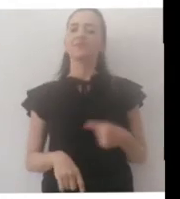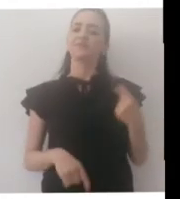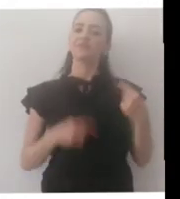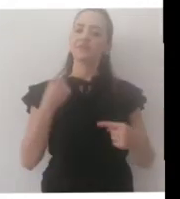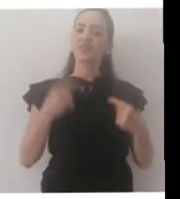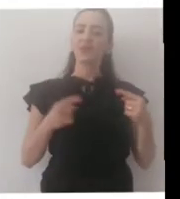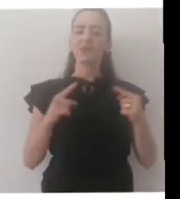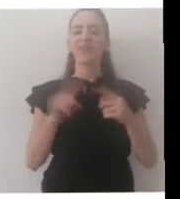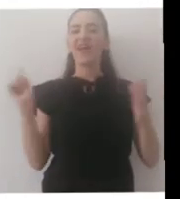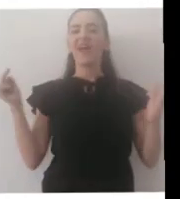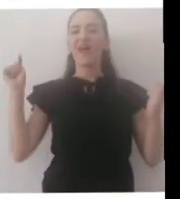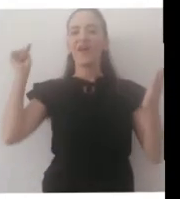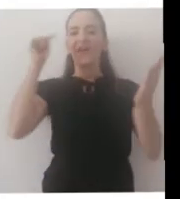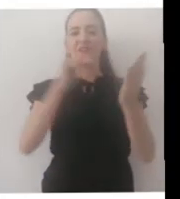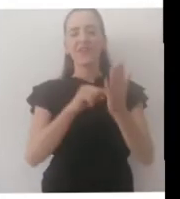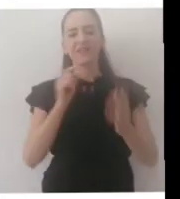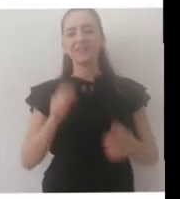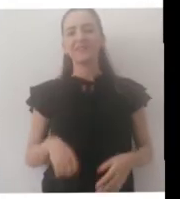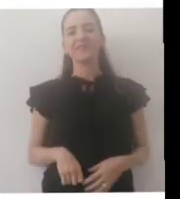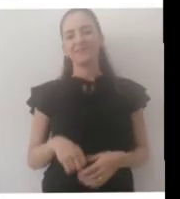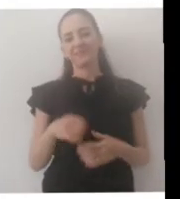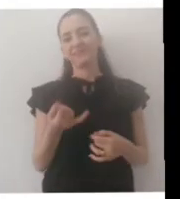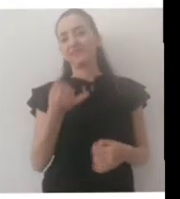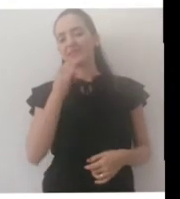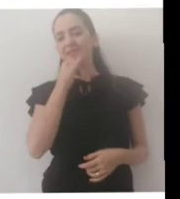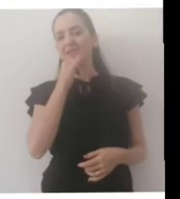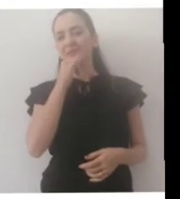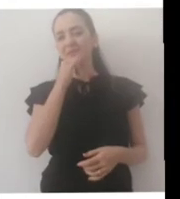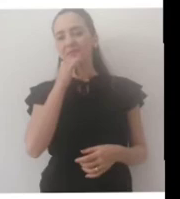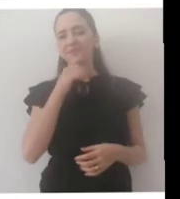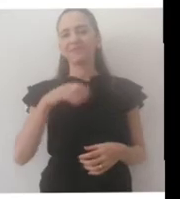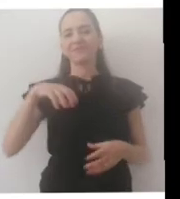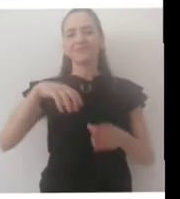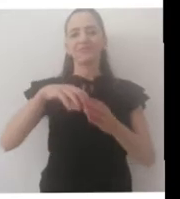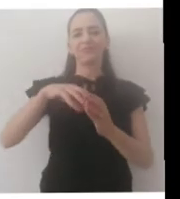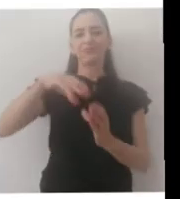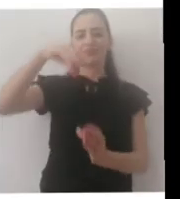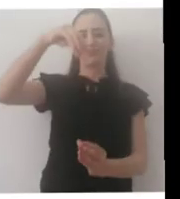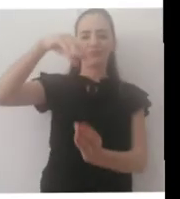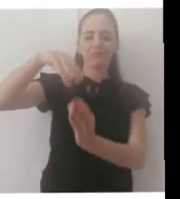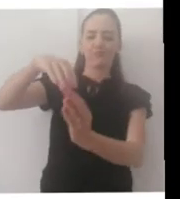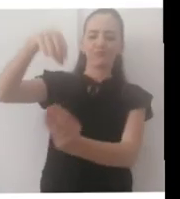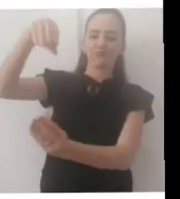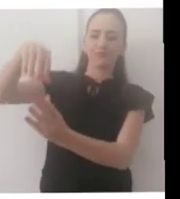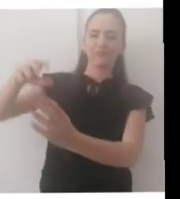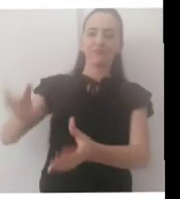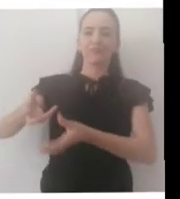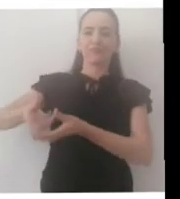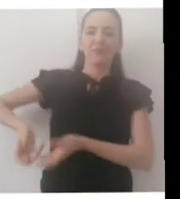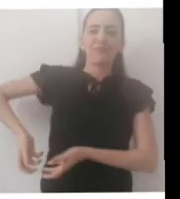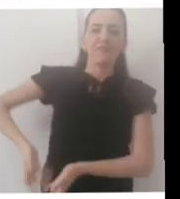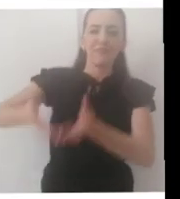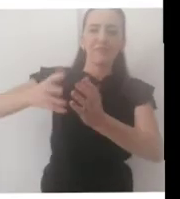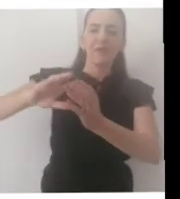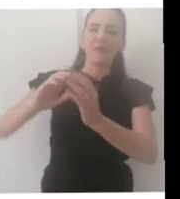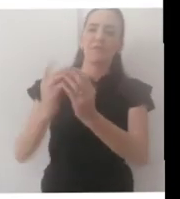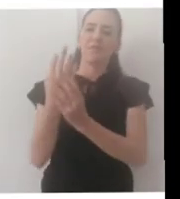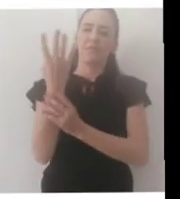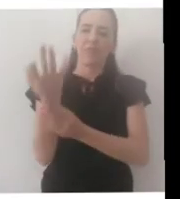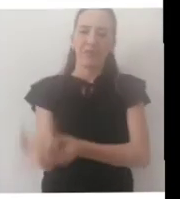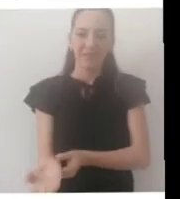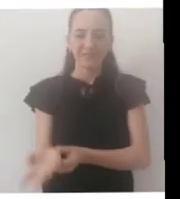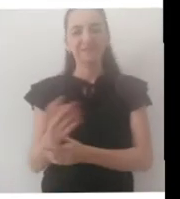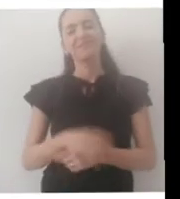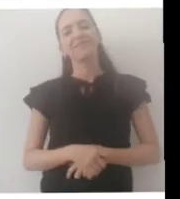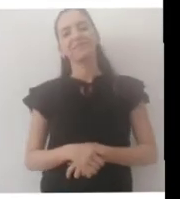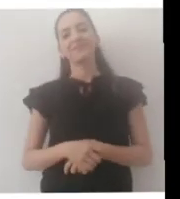jogos. Existem jogos que são jogos com alvos, que é aqueles jogos de marcar, né? Tipo de boliche, é um jogo que tem que marcar o alvo.